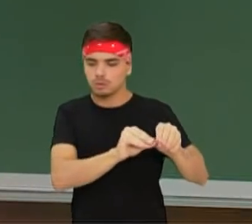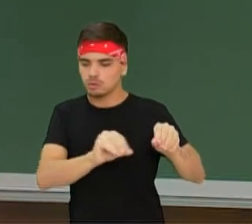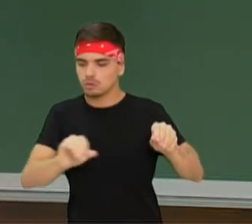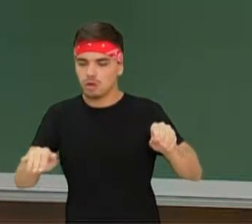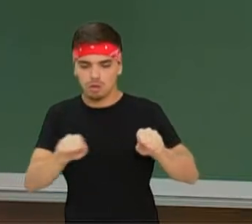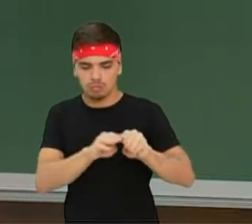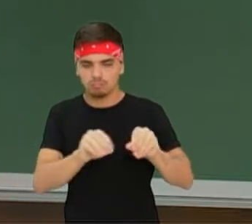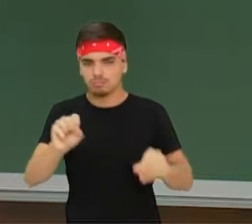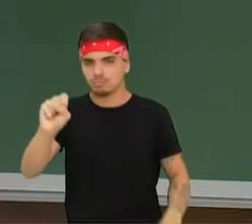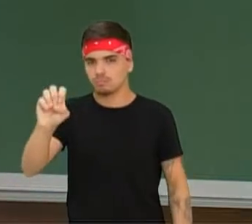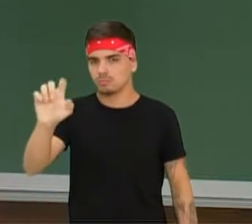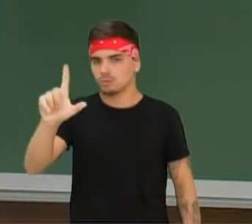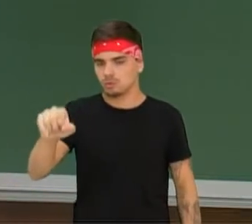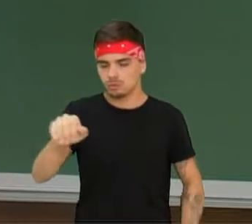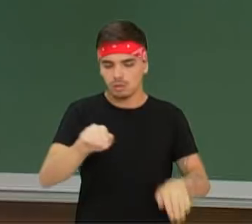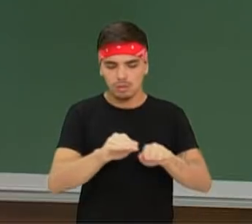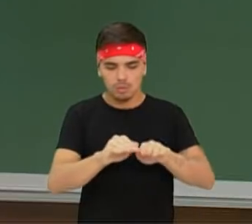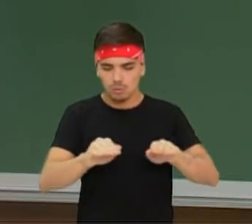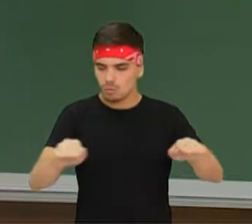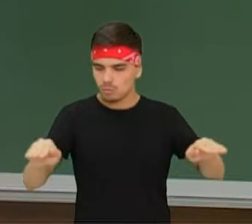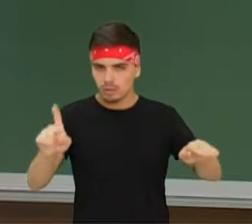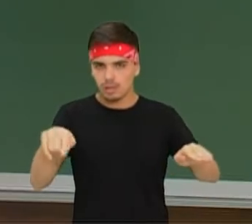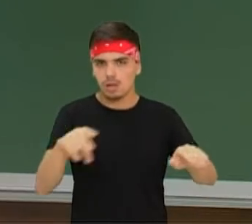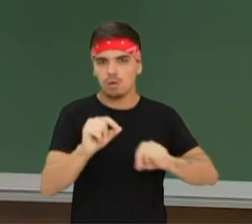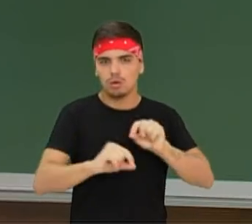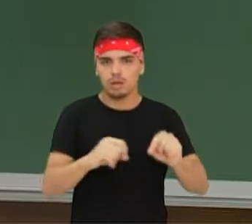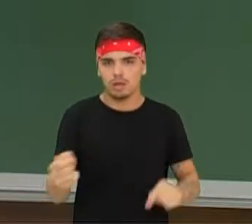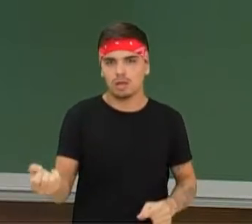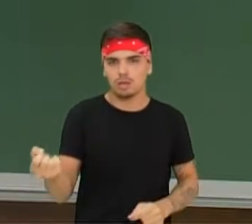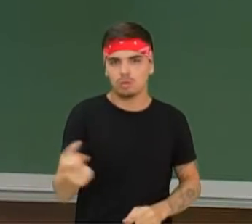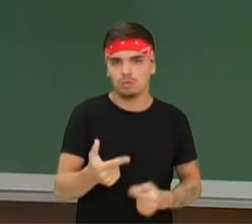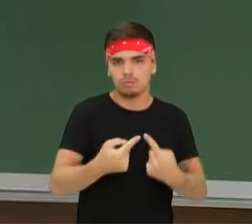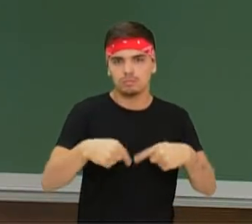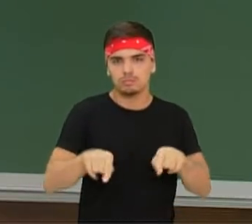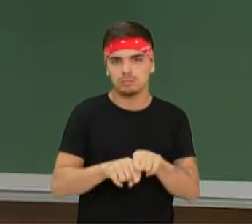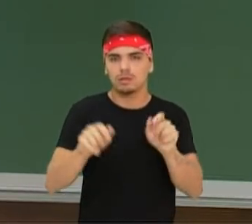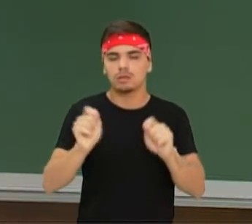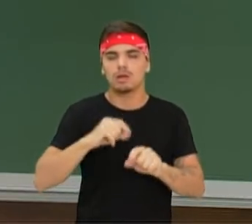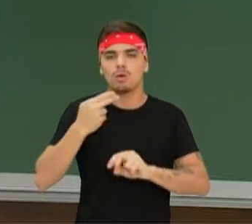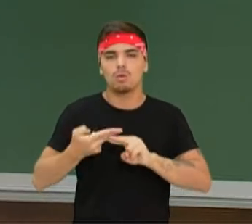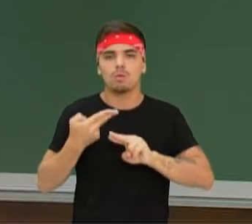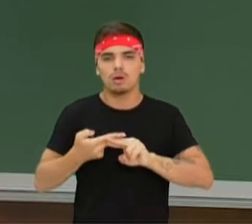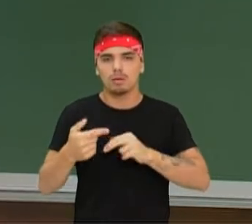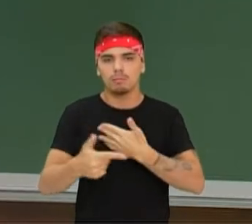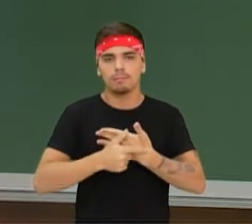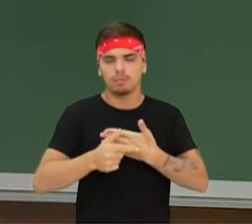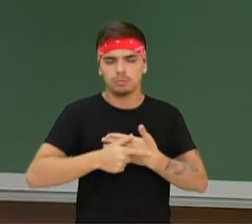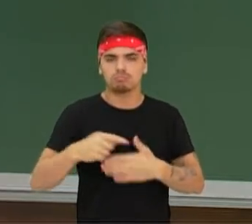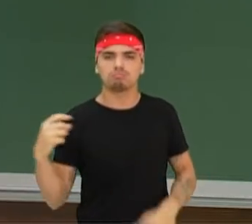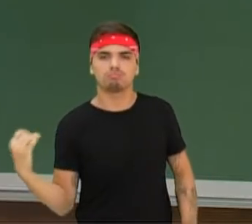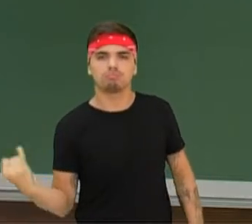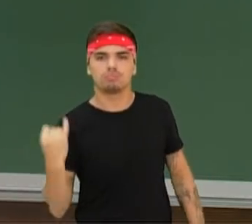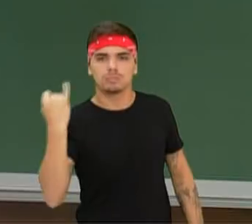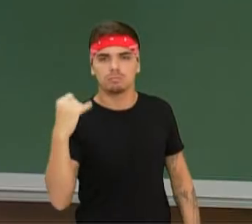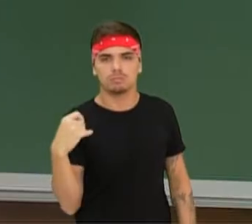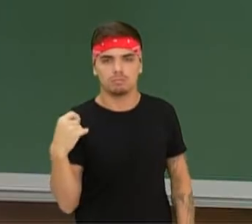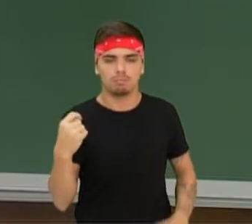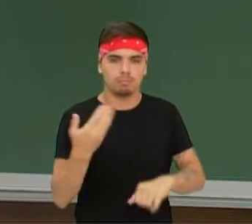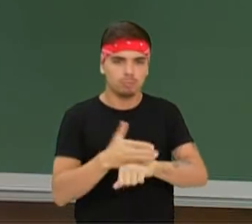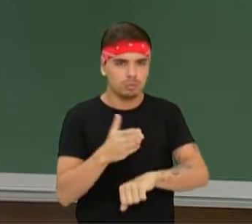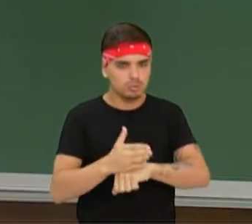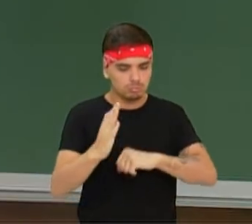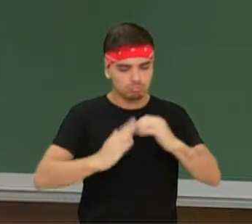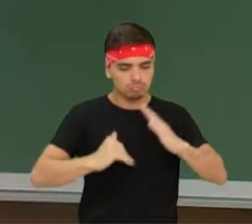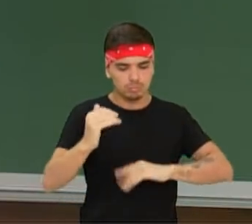O solo, ele é um recurso natural renovável que desempenha um papel fundamental na